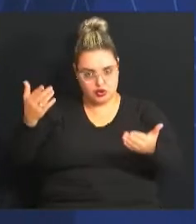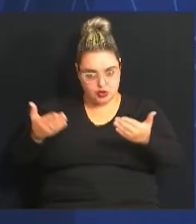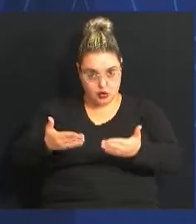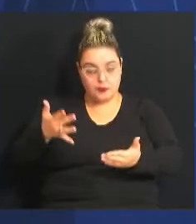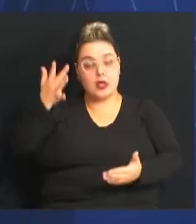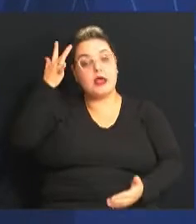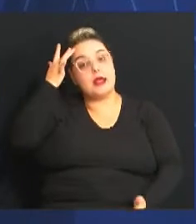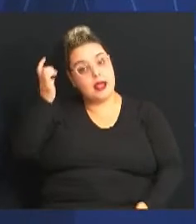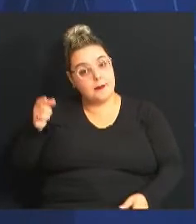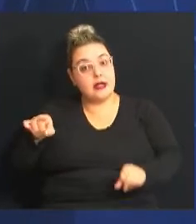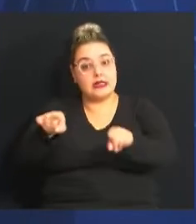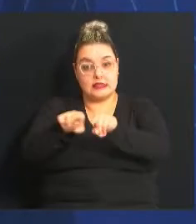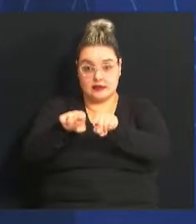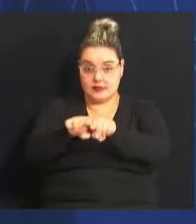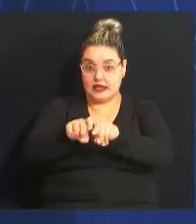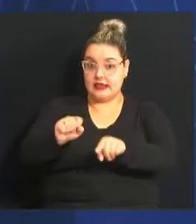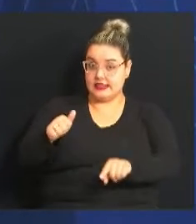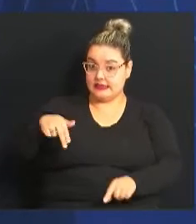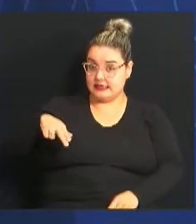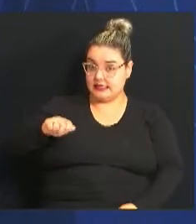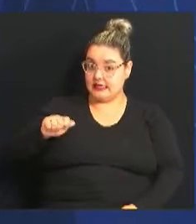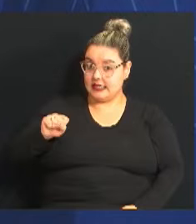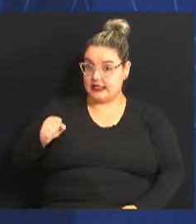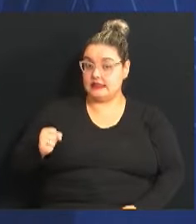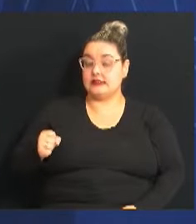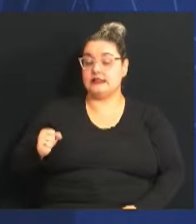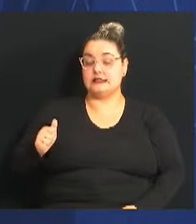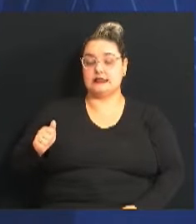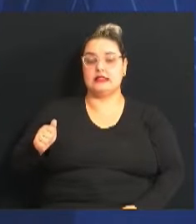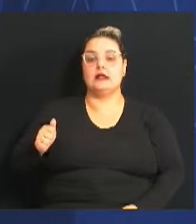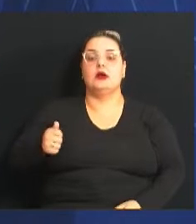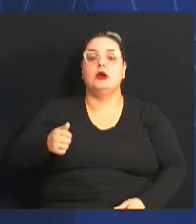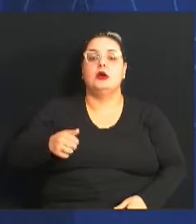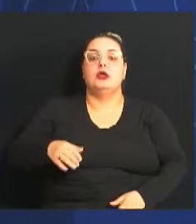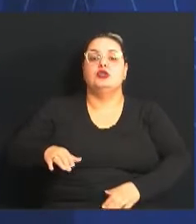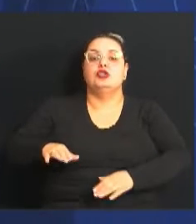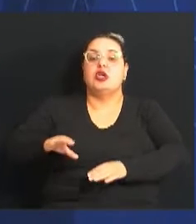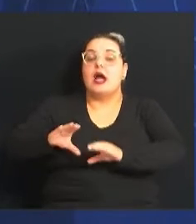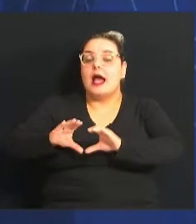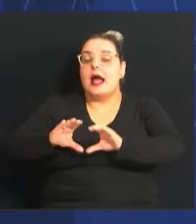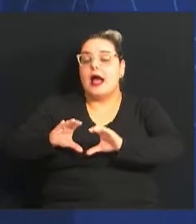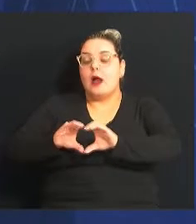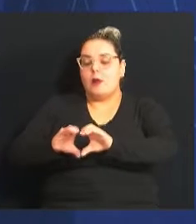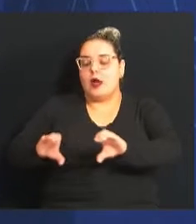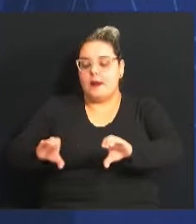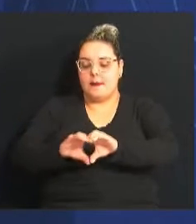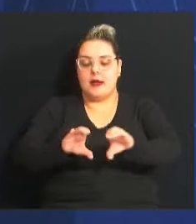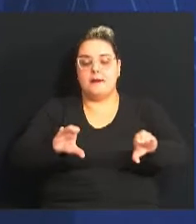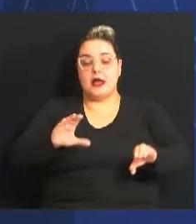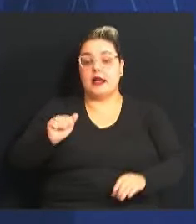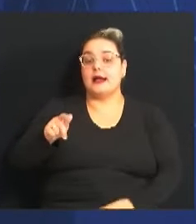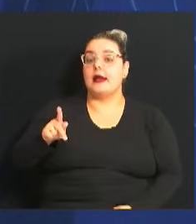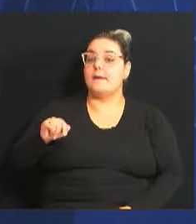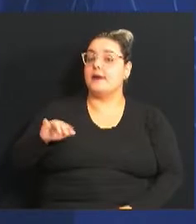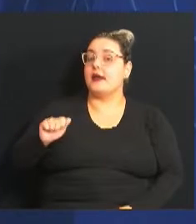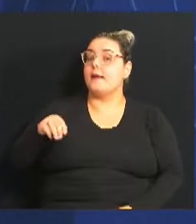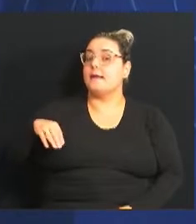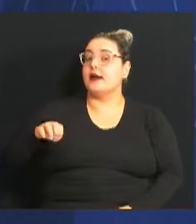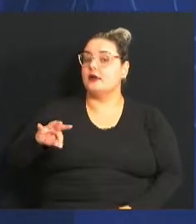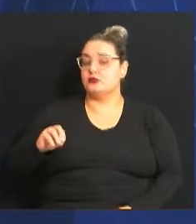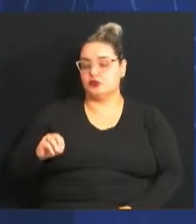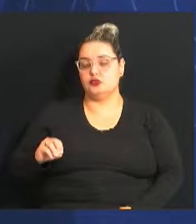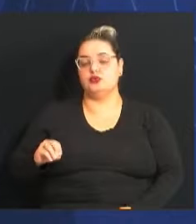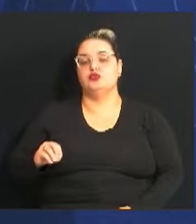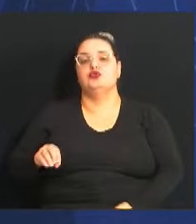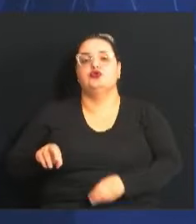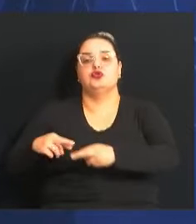amanhã também a Sanasa vai realizar um serviço de capeamento de redes e também vai interromper o fornecimento de